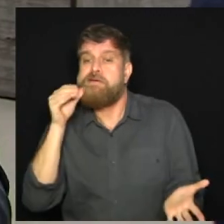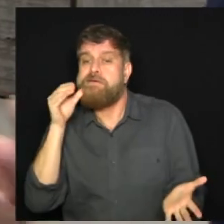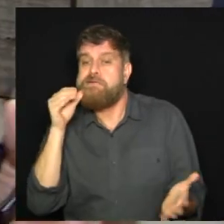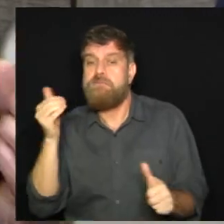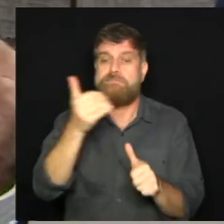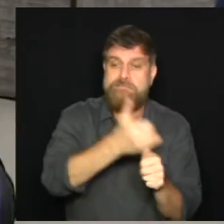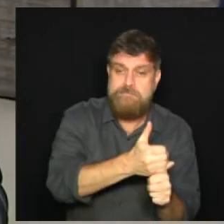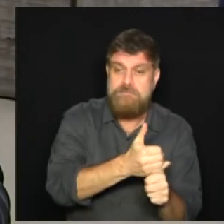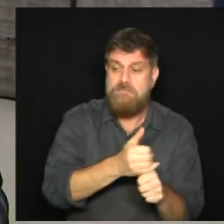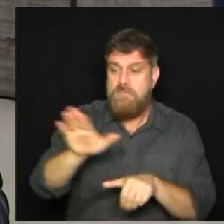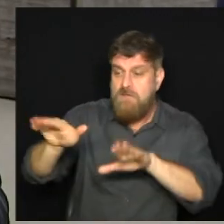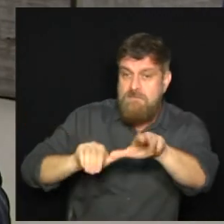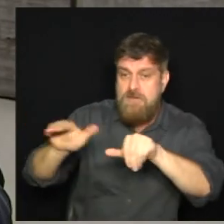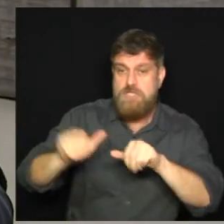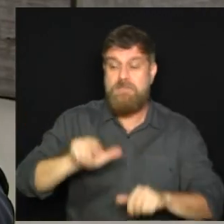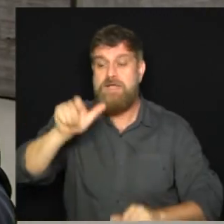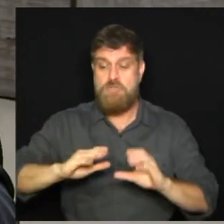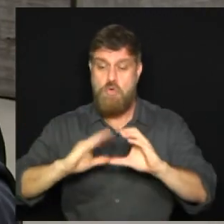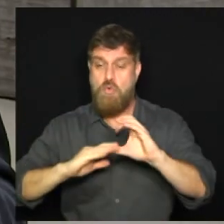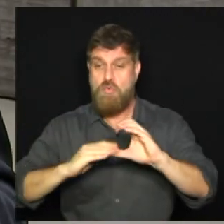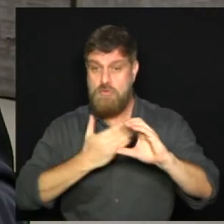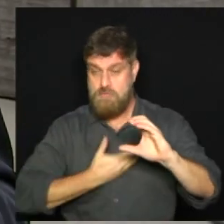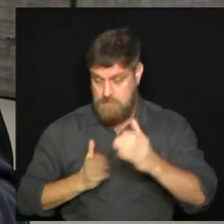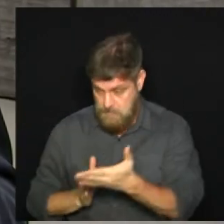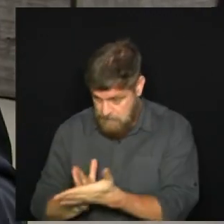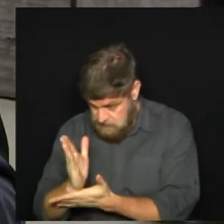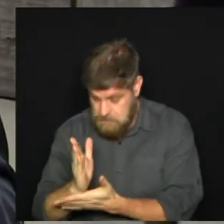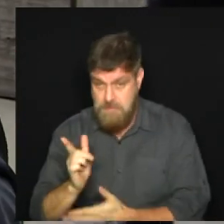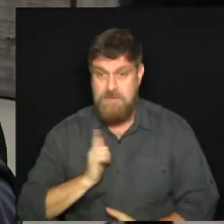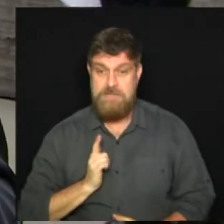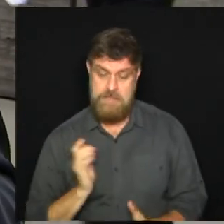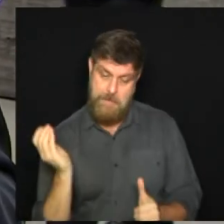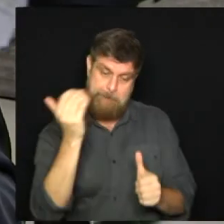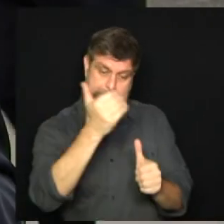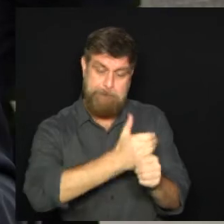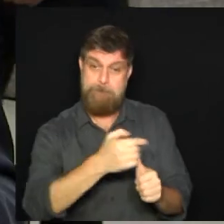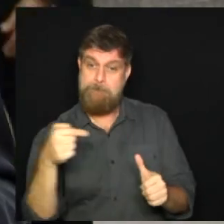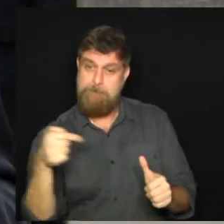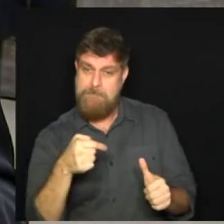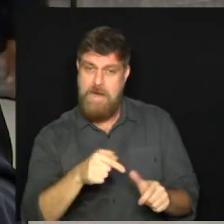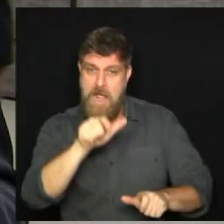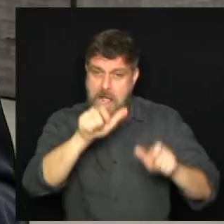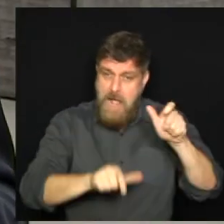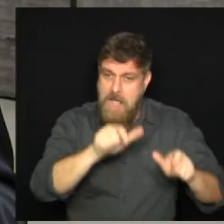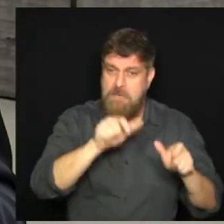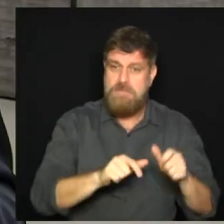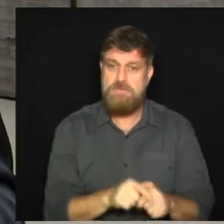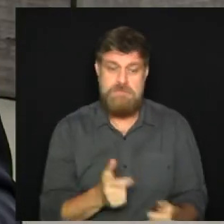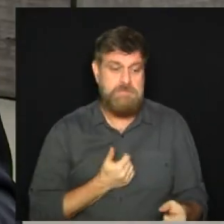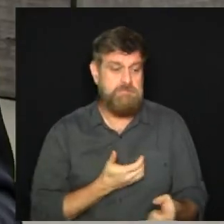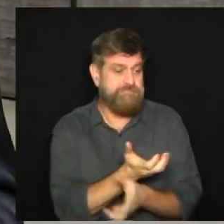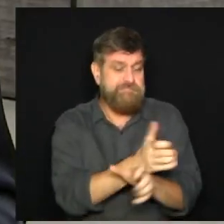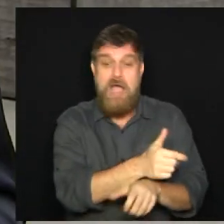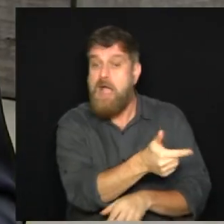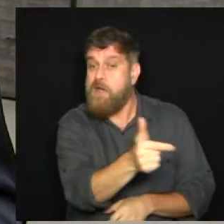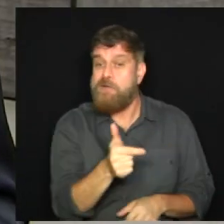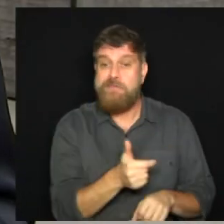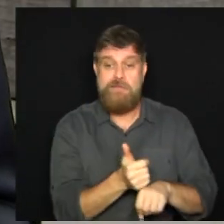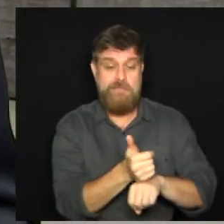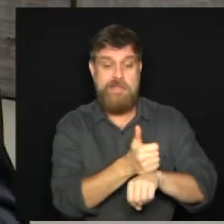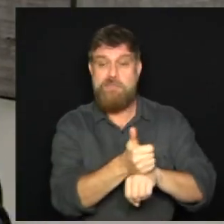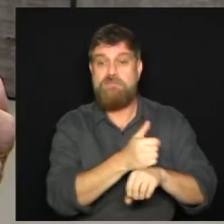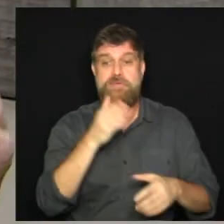de convocação dos concursados, né, e de reposição dos cargos que estão vagos nessa unidade de